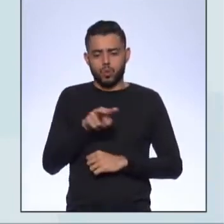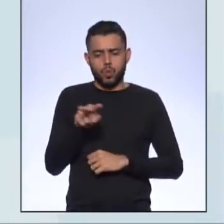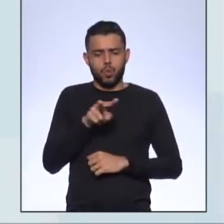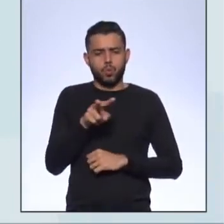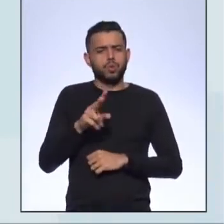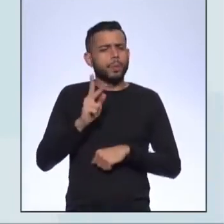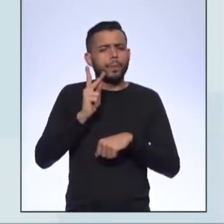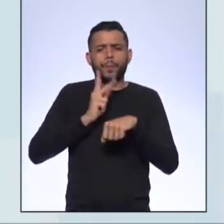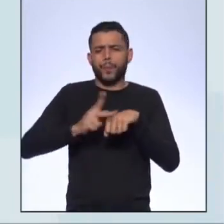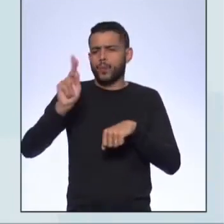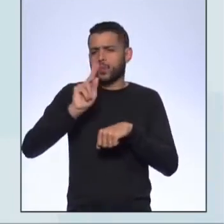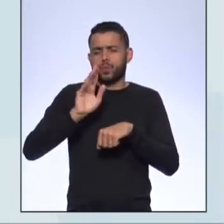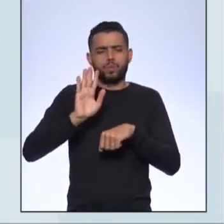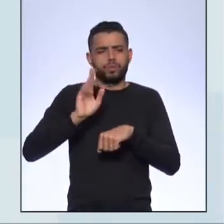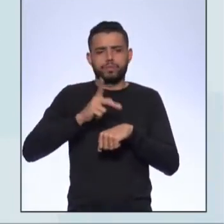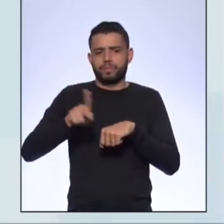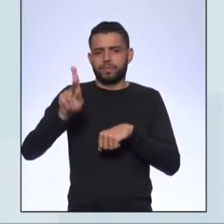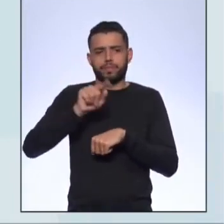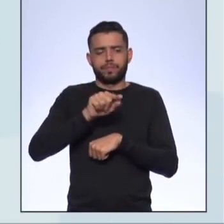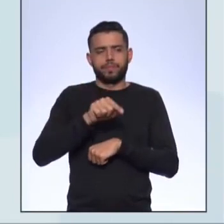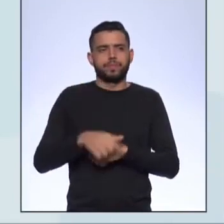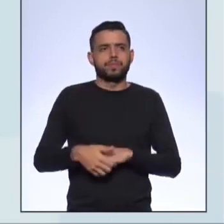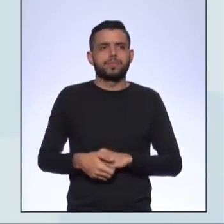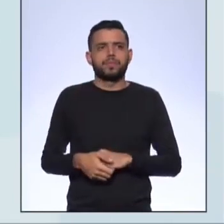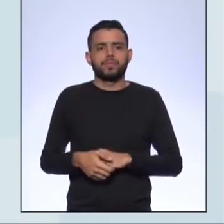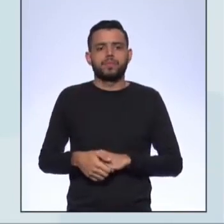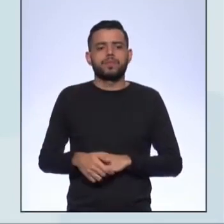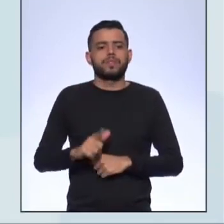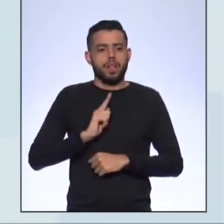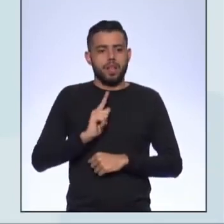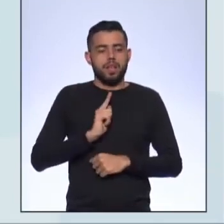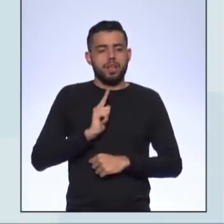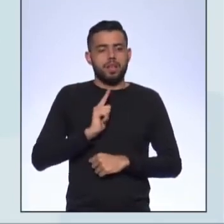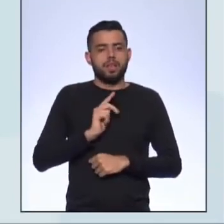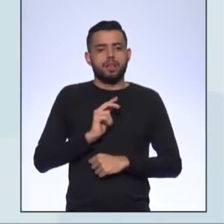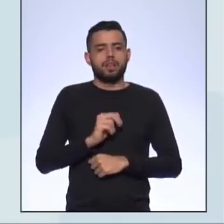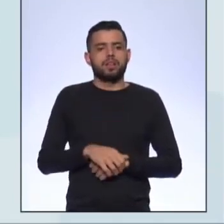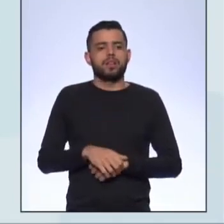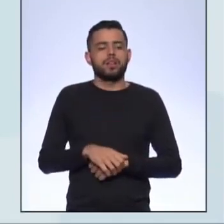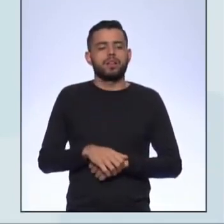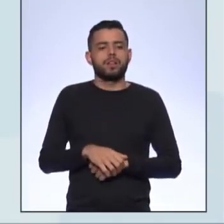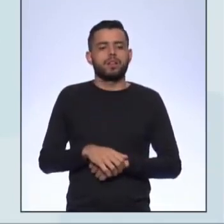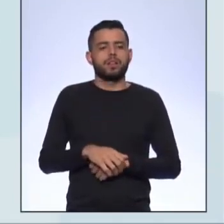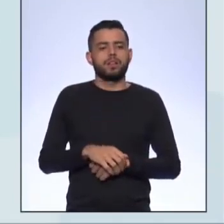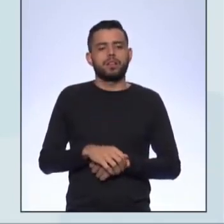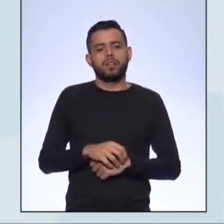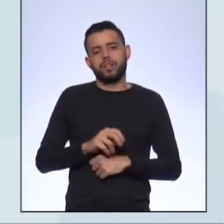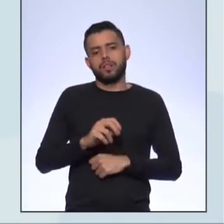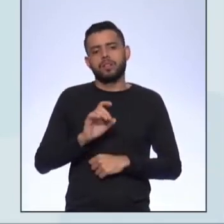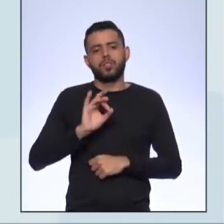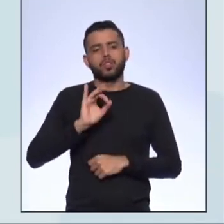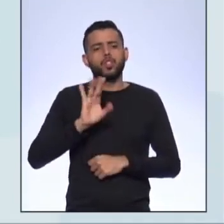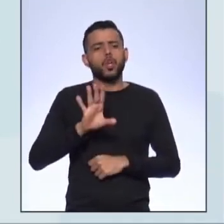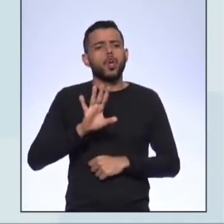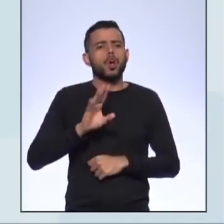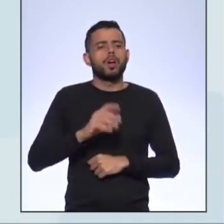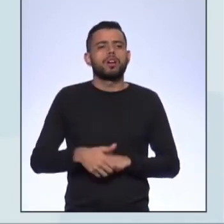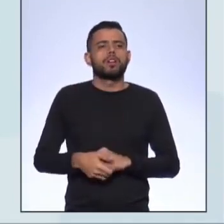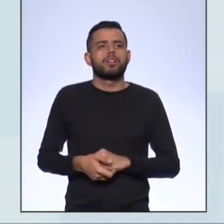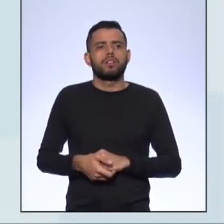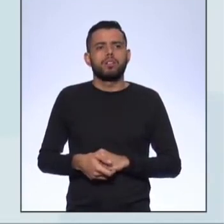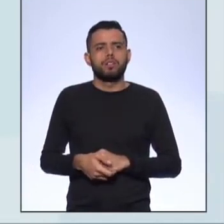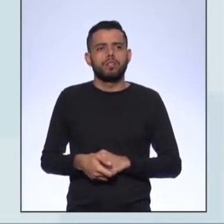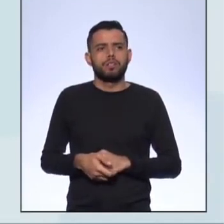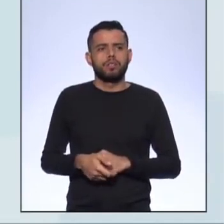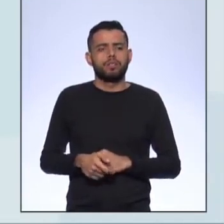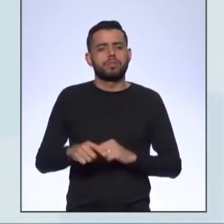são puros, né? Como a gente comentou. Então, tem um indivíduo ali que tem só o caráter